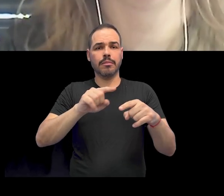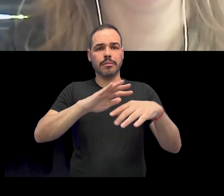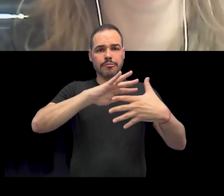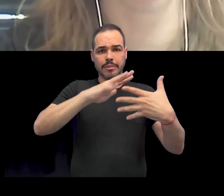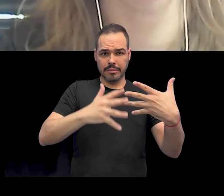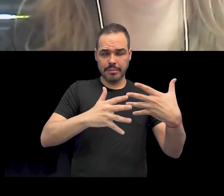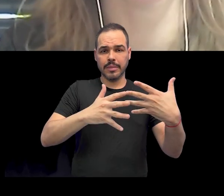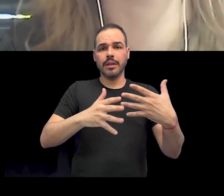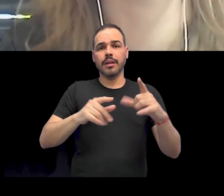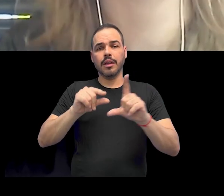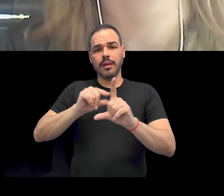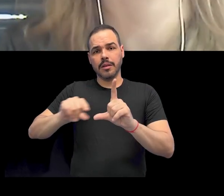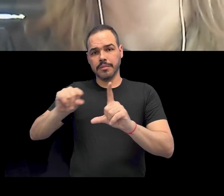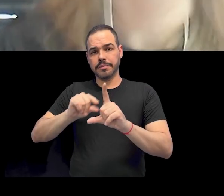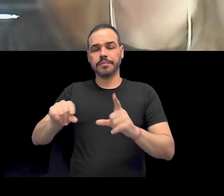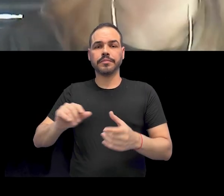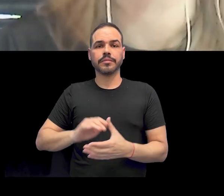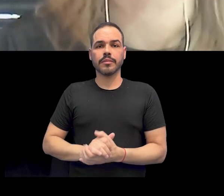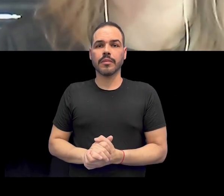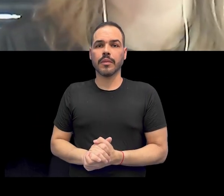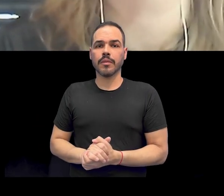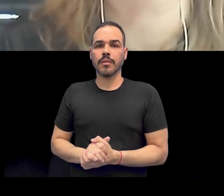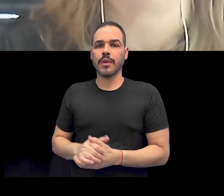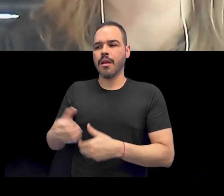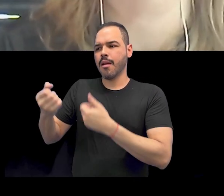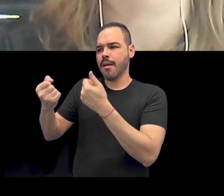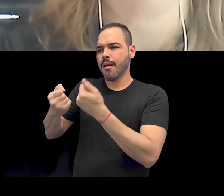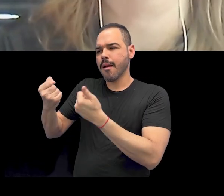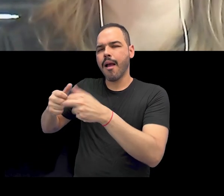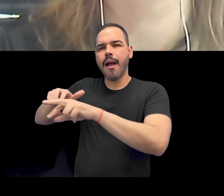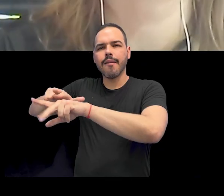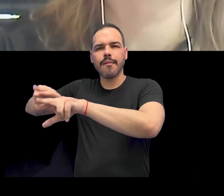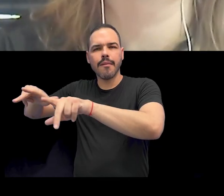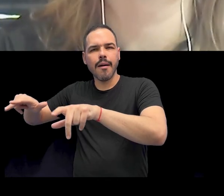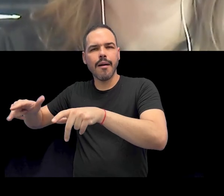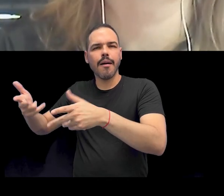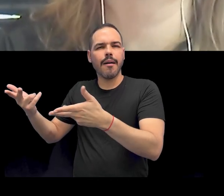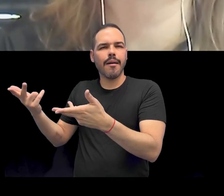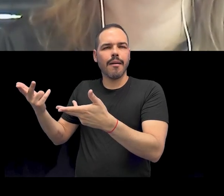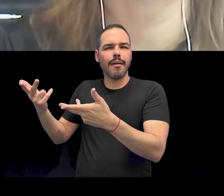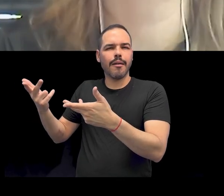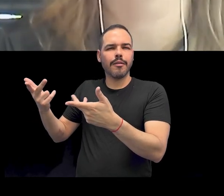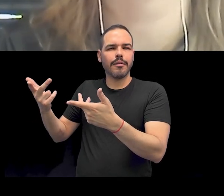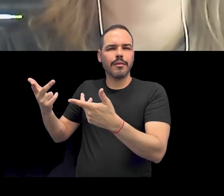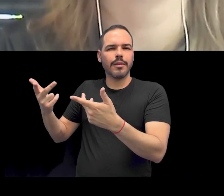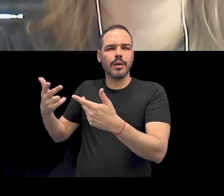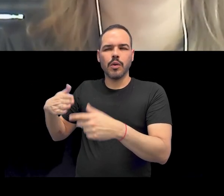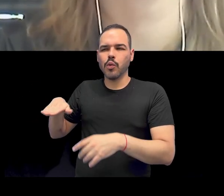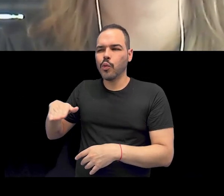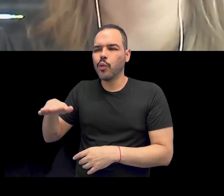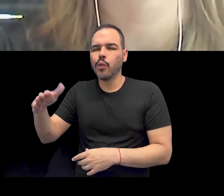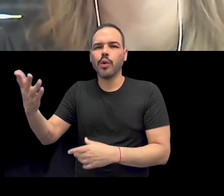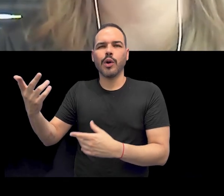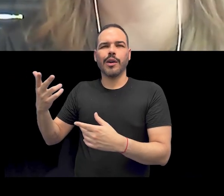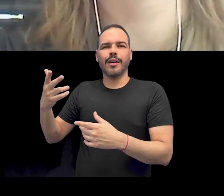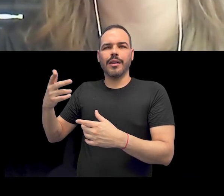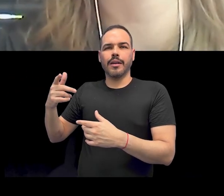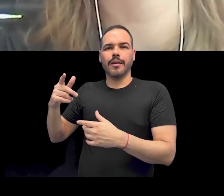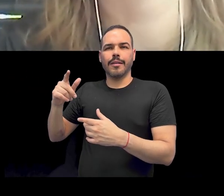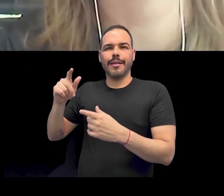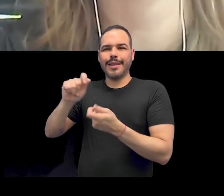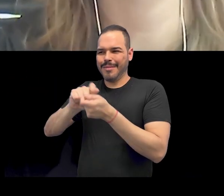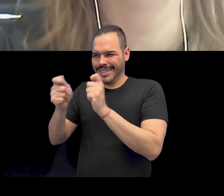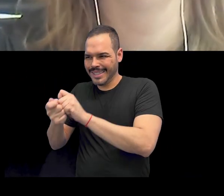Adaptações em veículos, então, tudo que possibilita que uma pessoa com deficiência física possa dirigir um automóvel